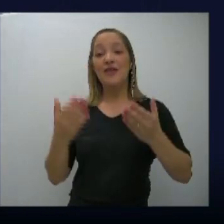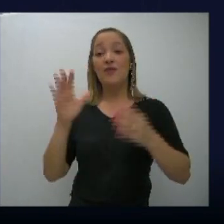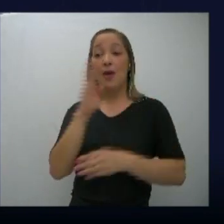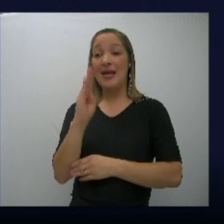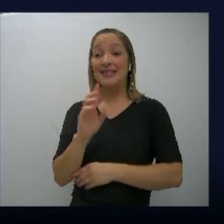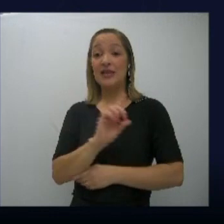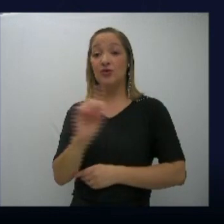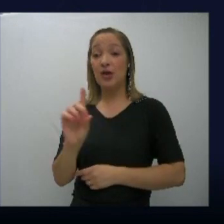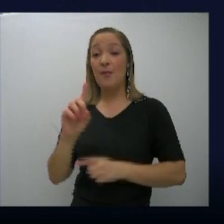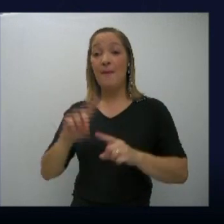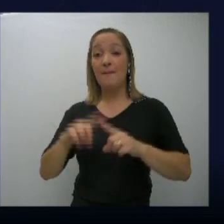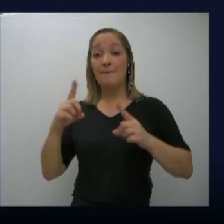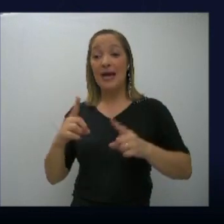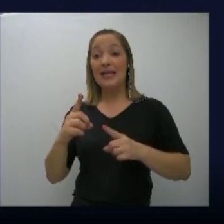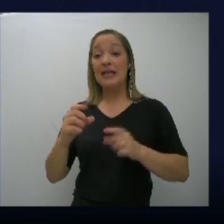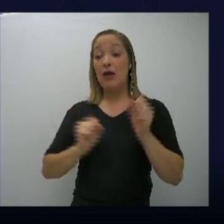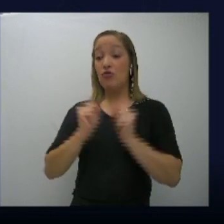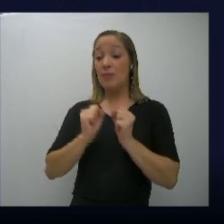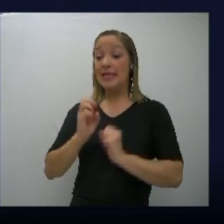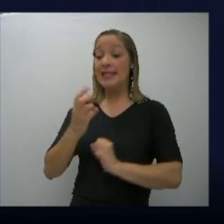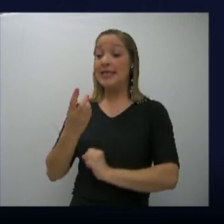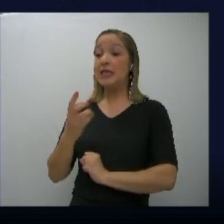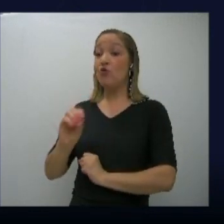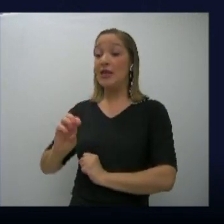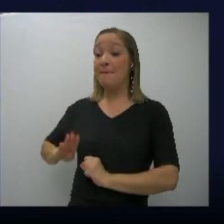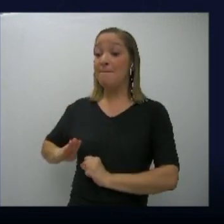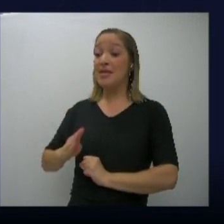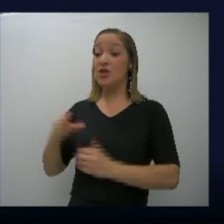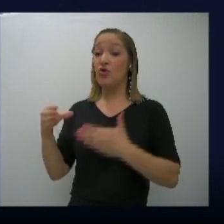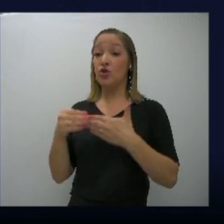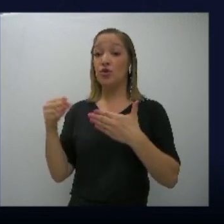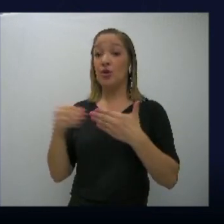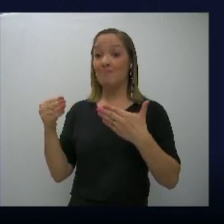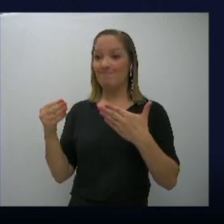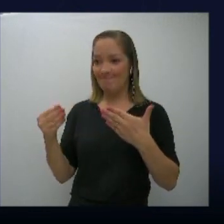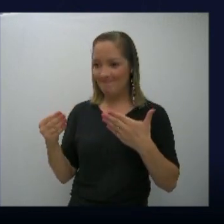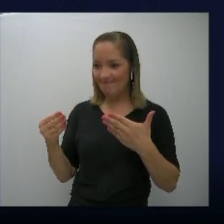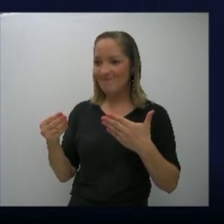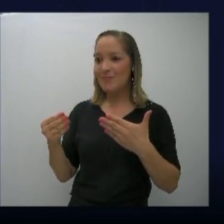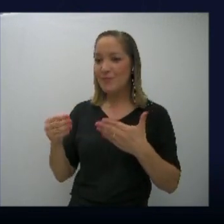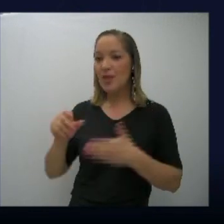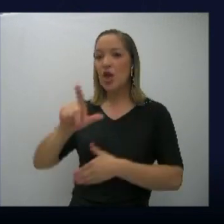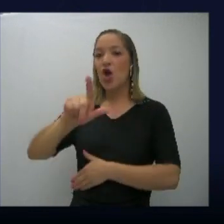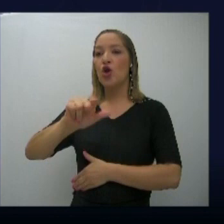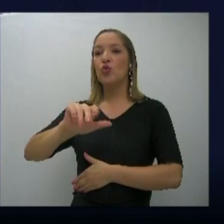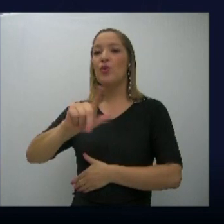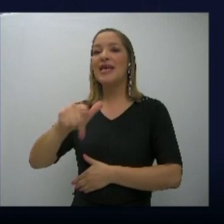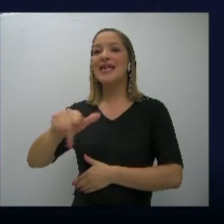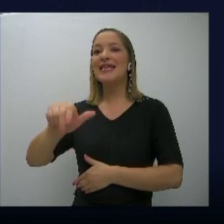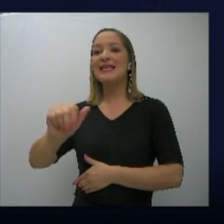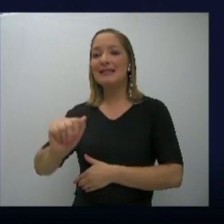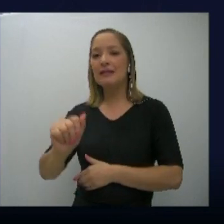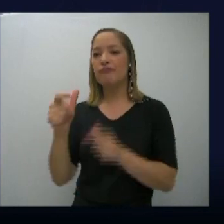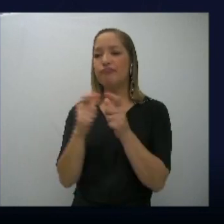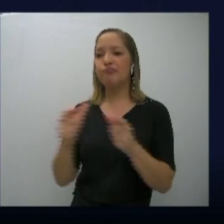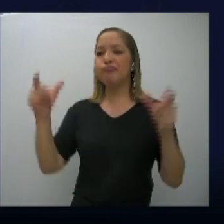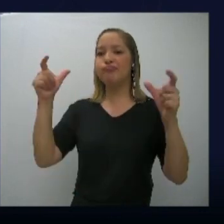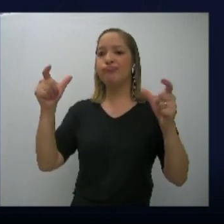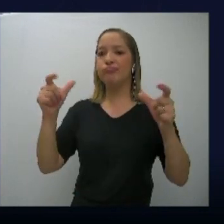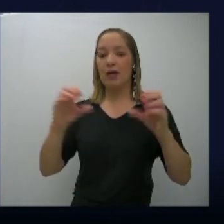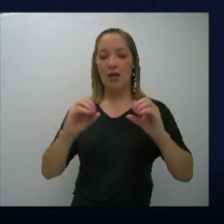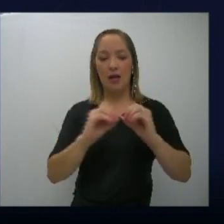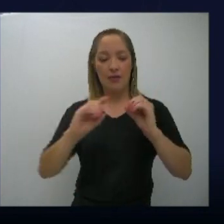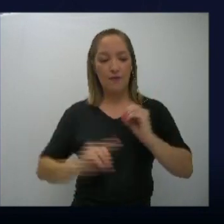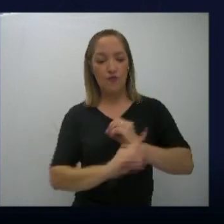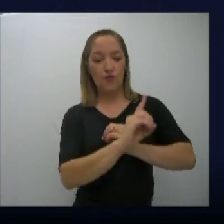que a gente faz 50 60 Milhões de Dólares eu vi Acho que o mercado da Magazine Luiza crescendo muito arco dica sendo muito se alguém acha que